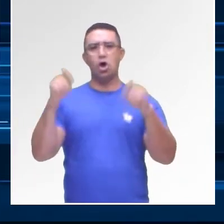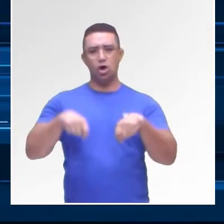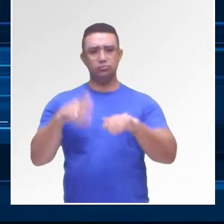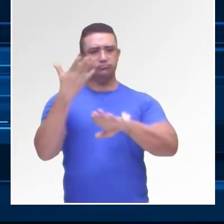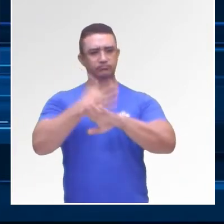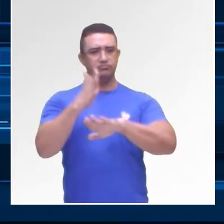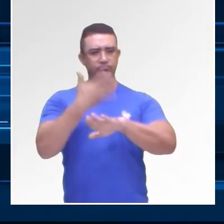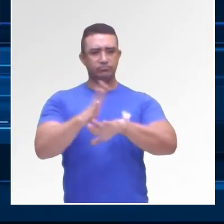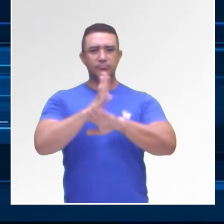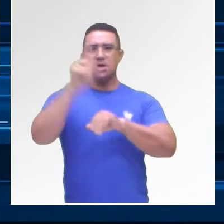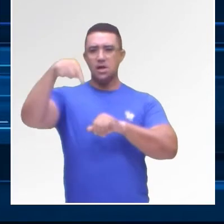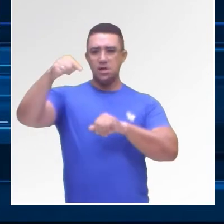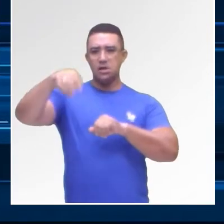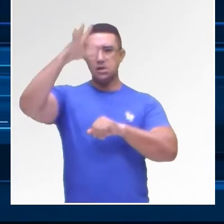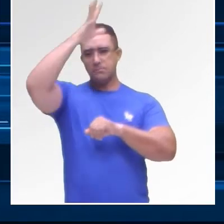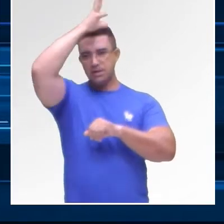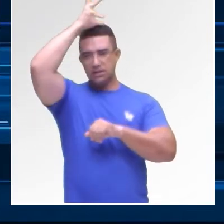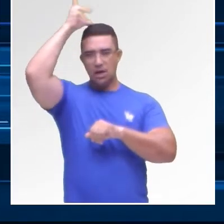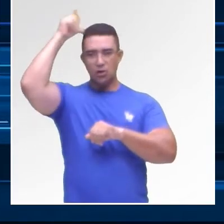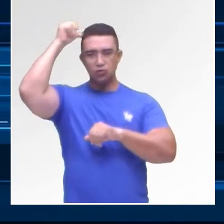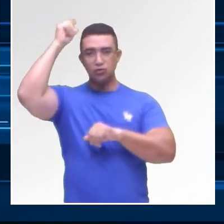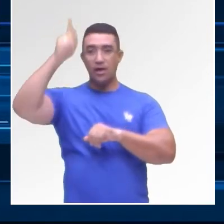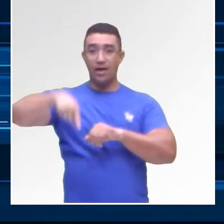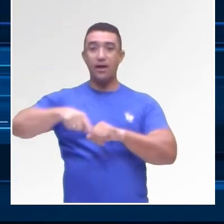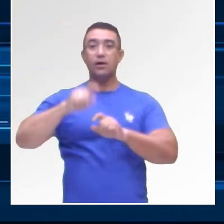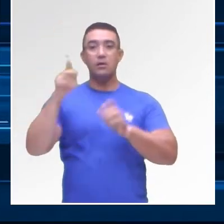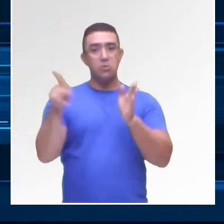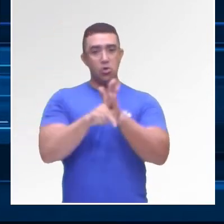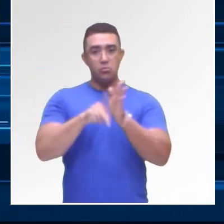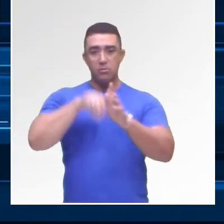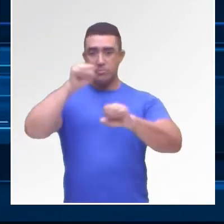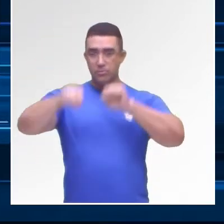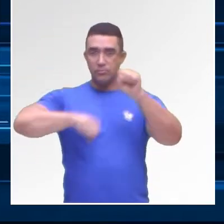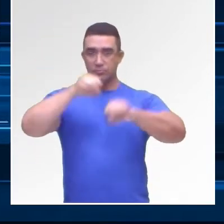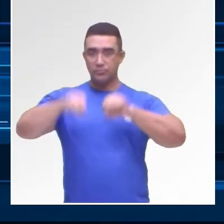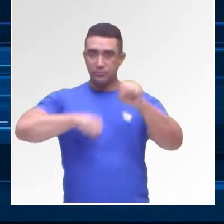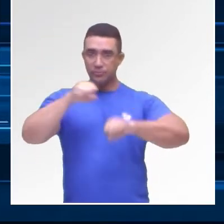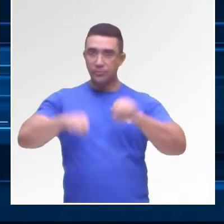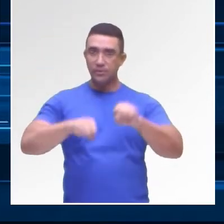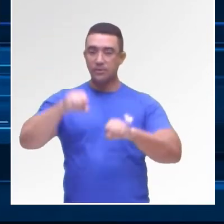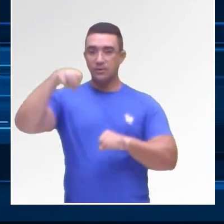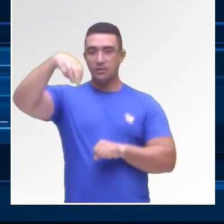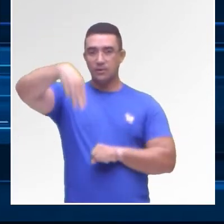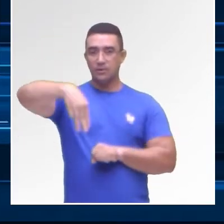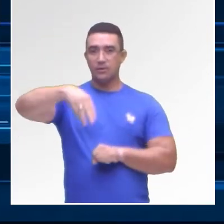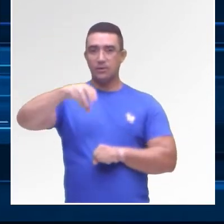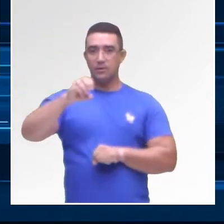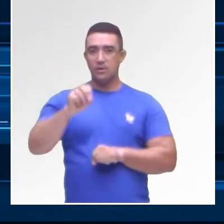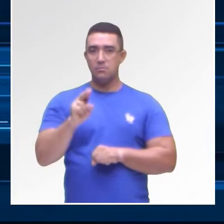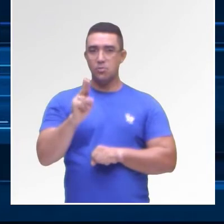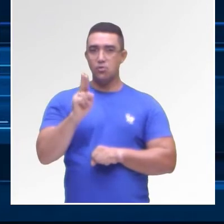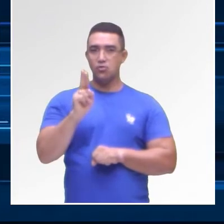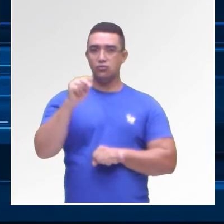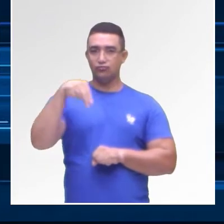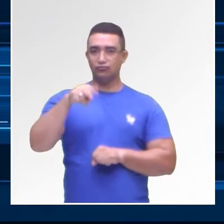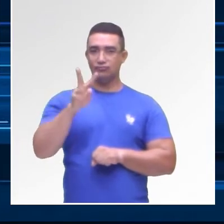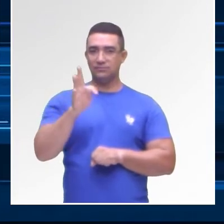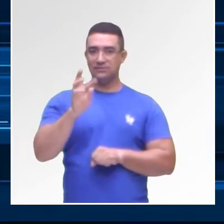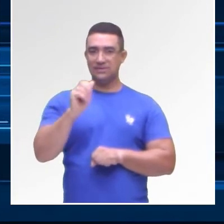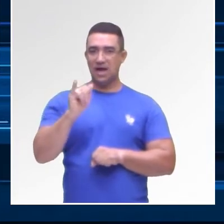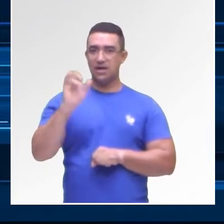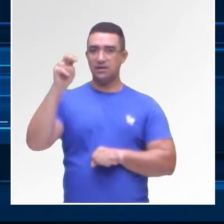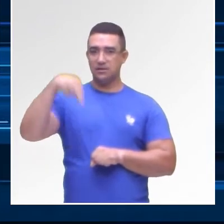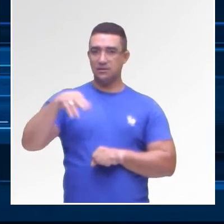é a mountain bike. Então, a mountain bike é um estilo de ciclismo. Trata-se